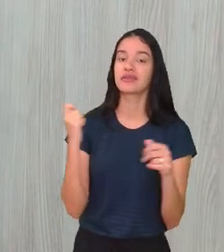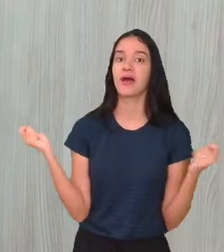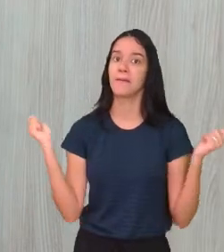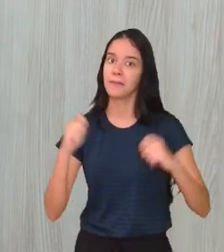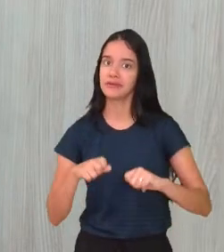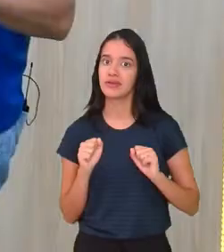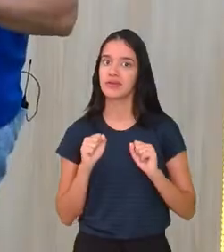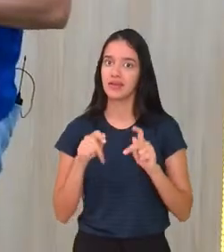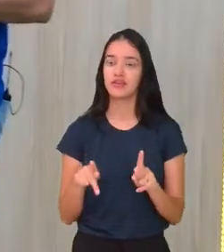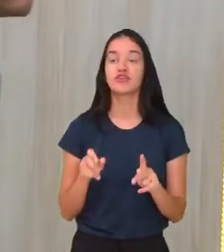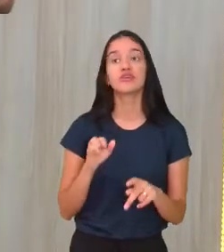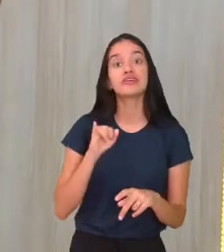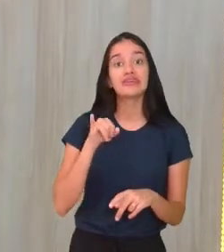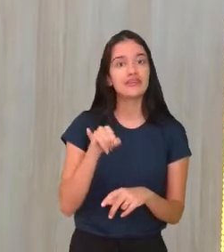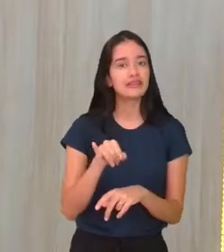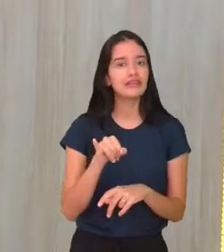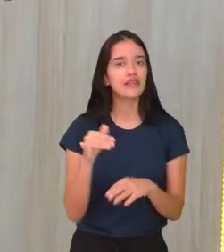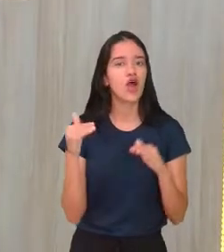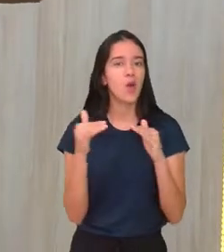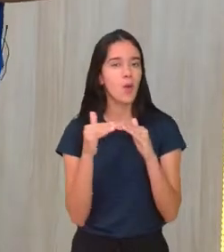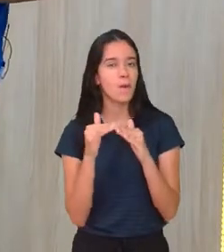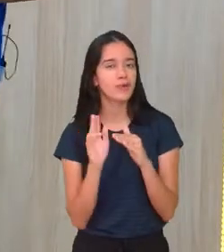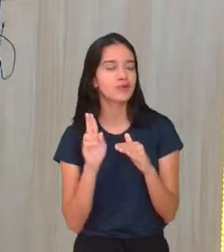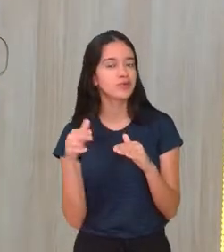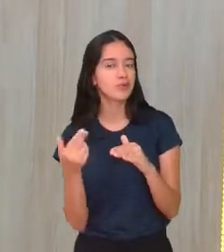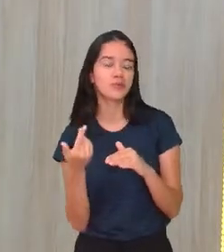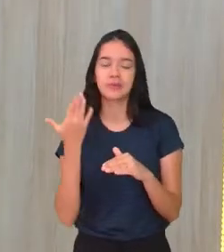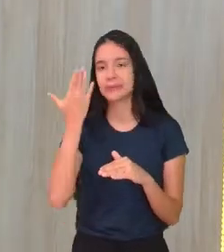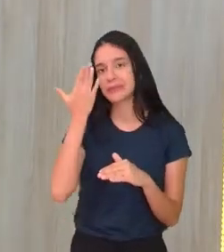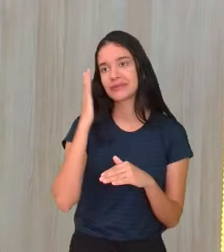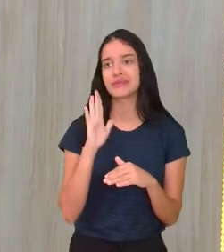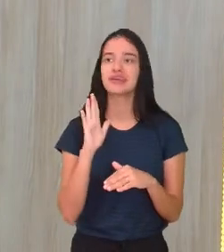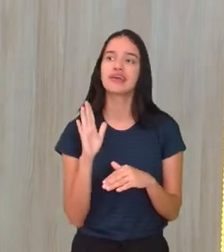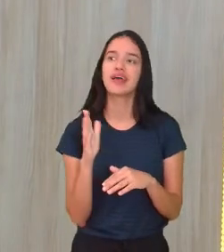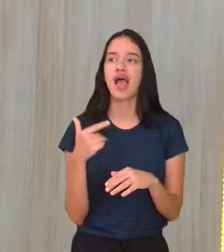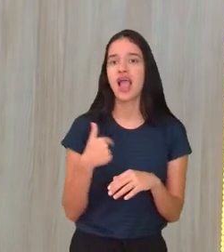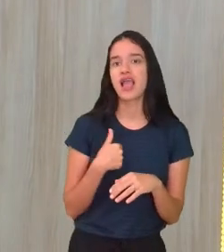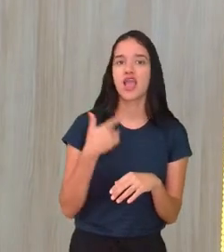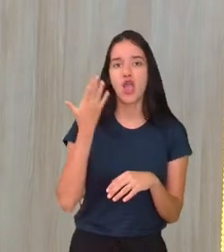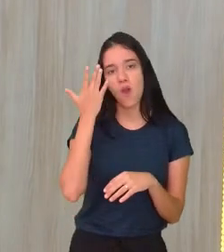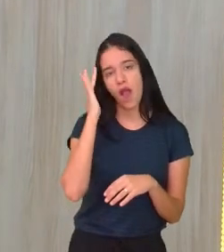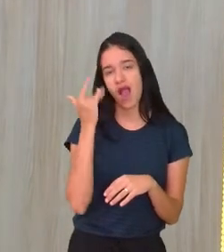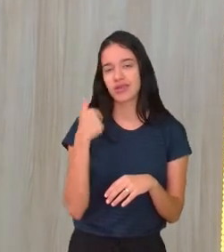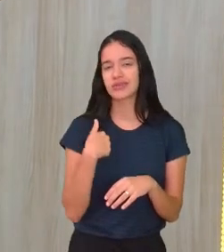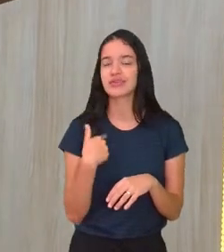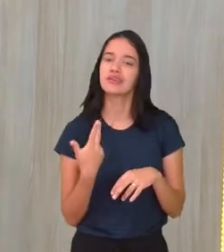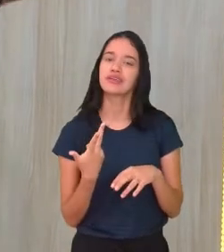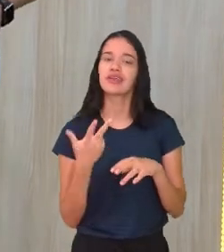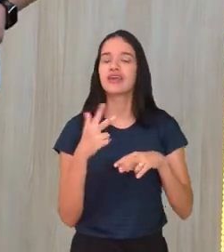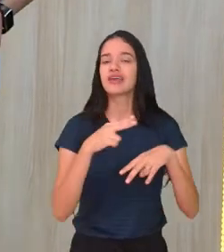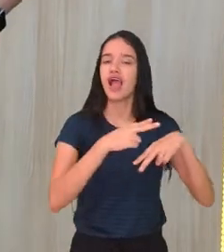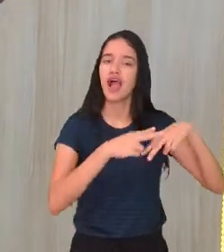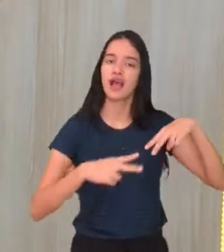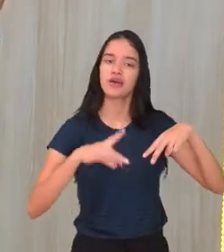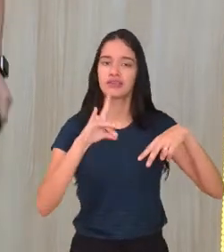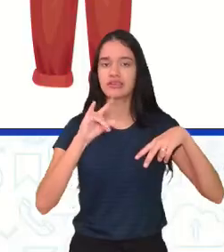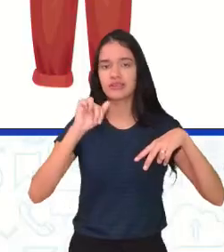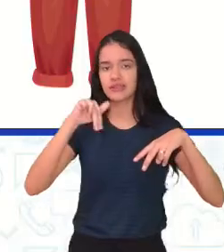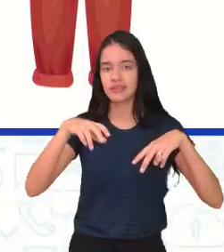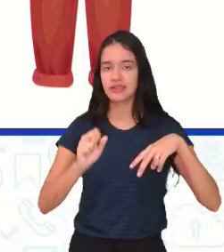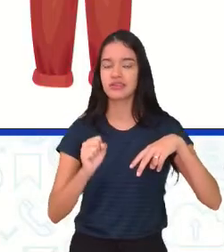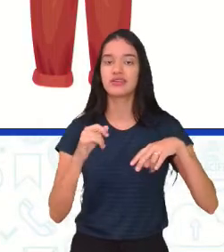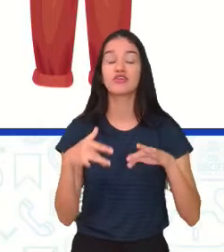aqui, tá? Se o look está combinando ou não, não sei. Eu acho que a calça jeans ficaria top aí com essa blusa